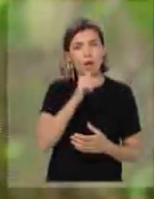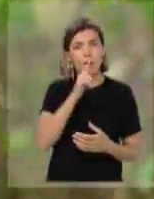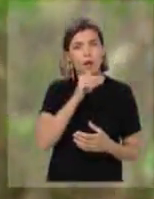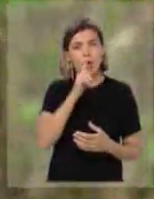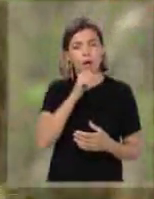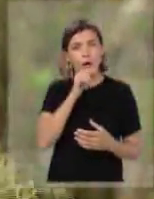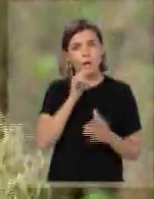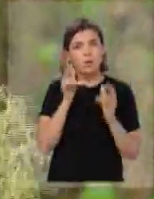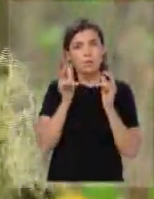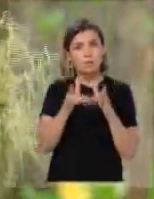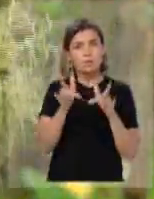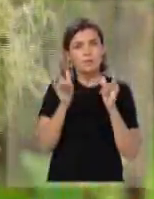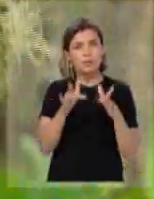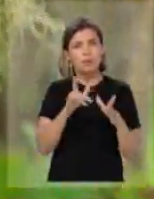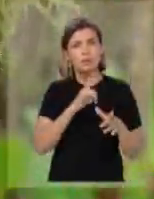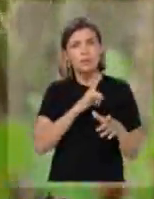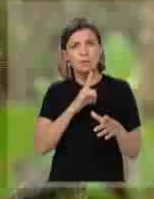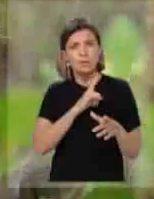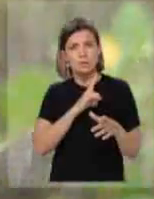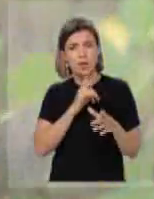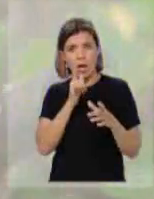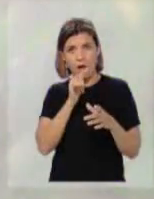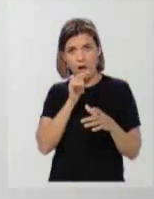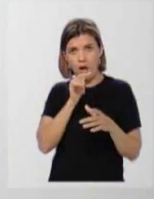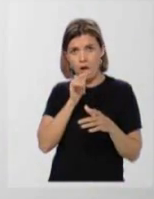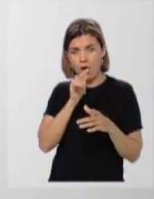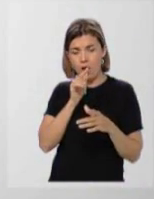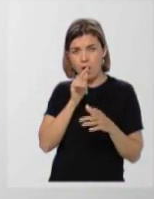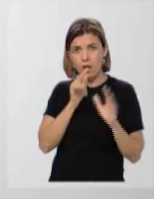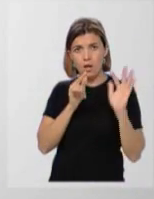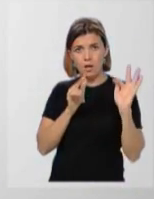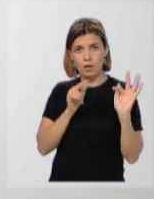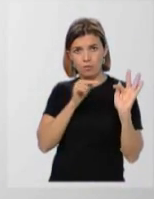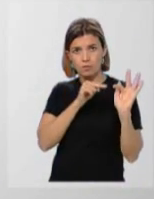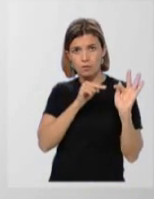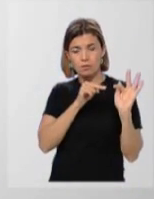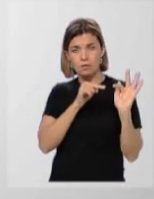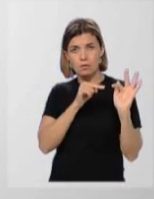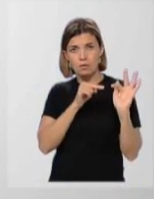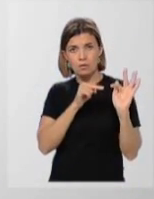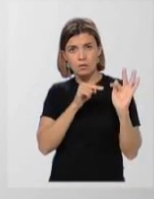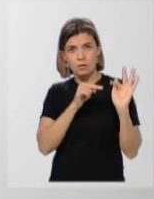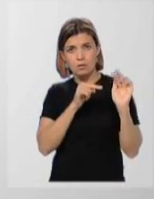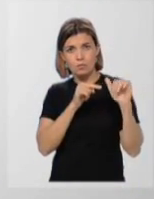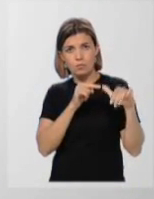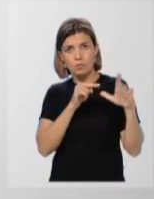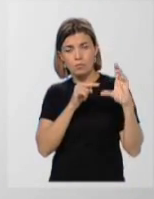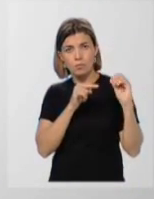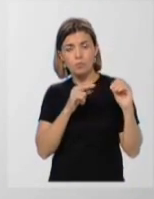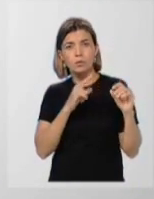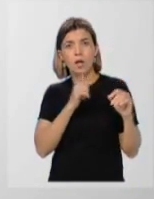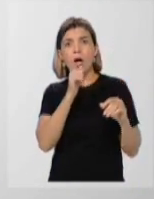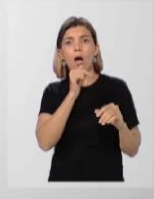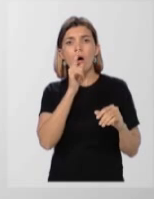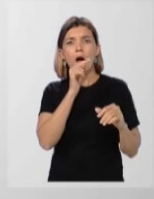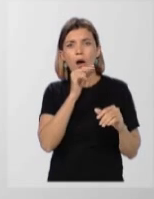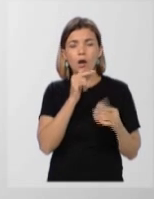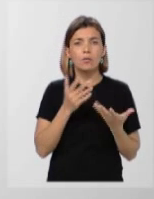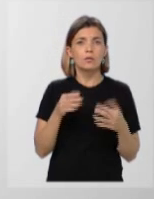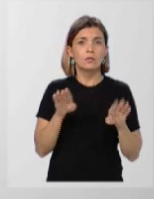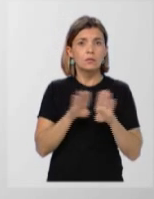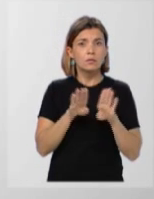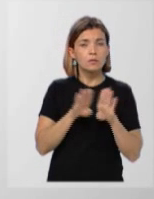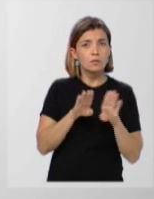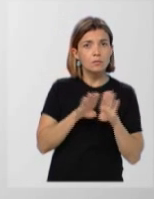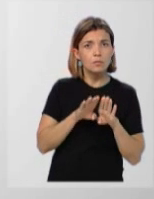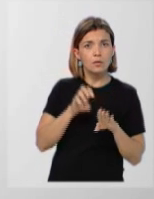associações de algas e fungos. Nesta associação, o fungo é responsável pela estrutura, pela obtenção de